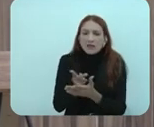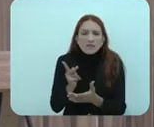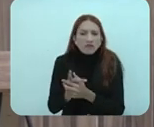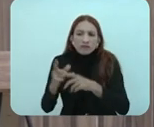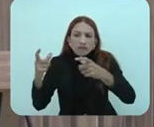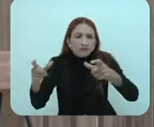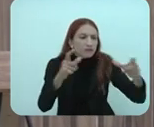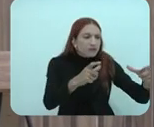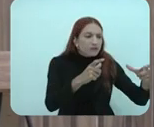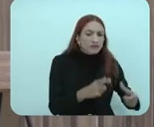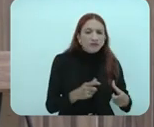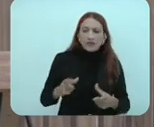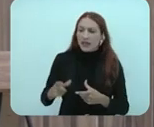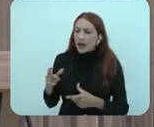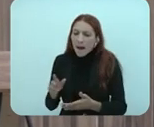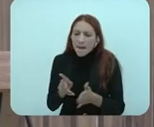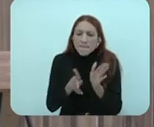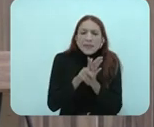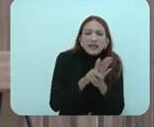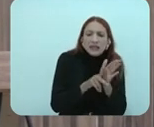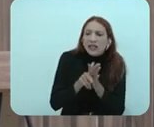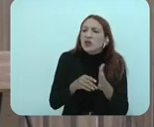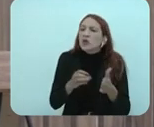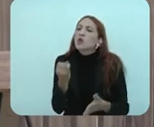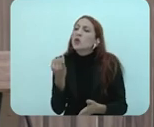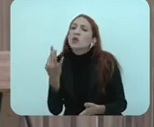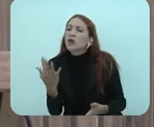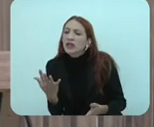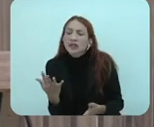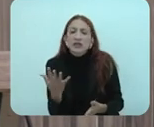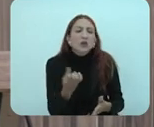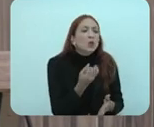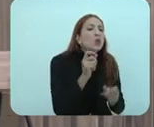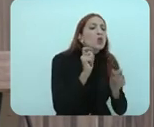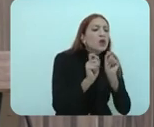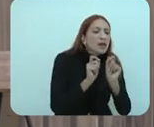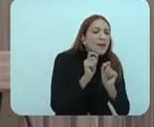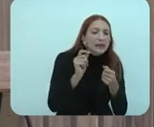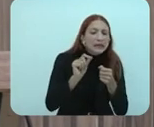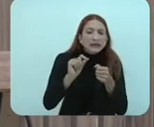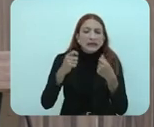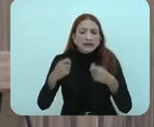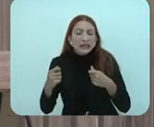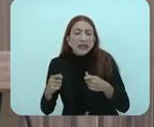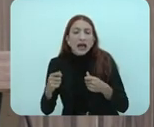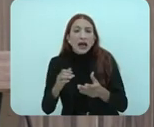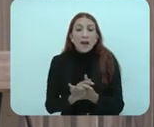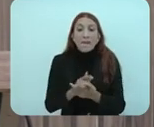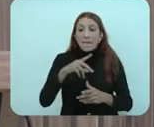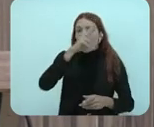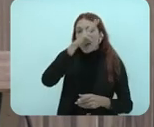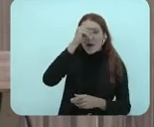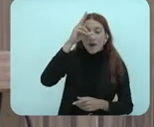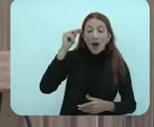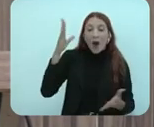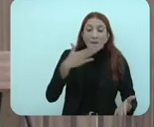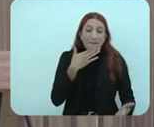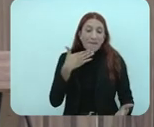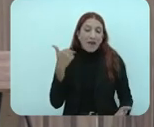cidade fazendo o levantamento, quais são as necessidades do seu bairro, para levar para o nosso prefeito, doutor Marcelo Bittar, do melhor do